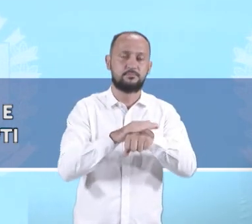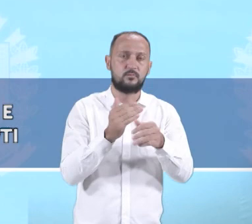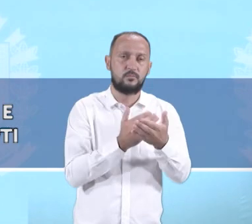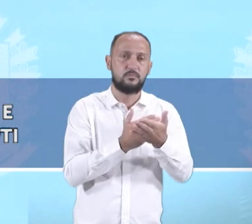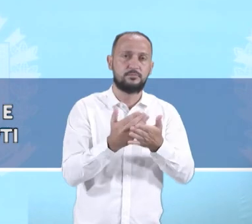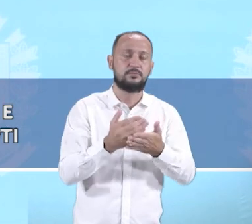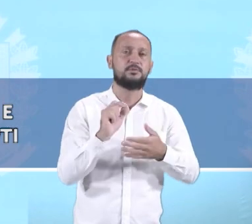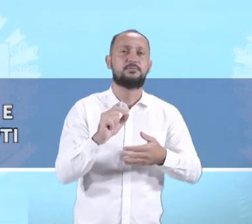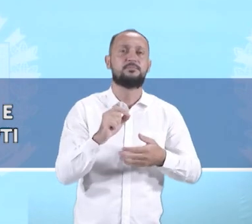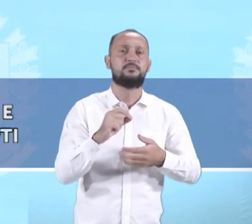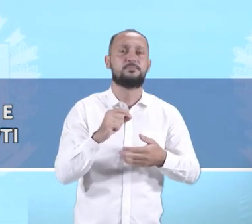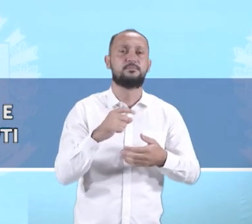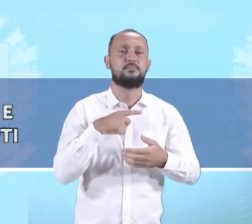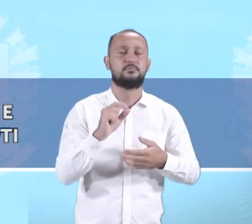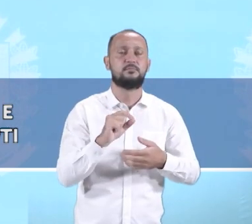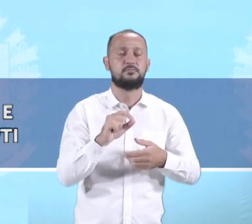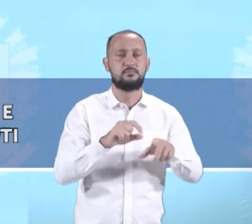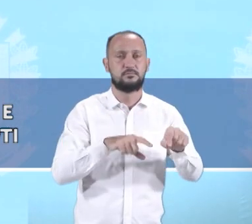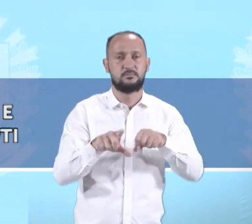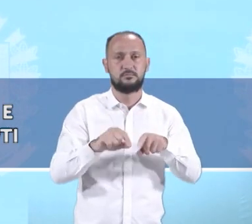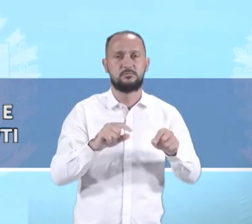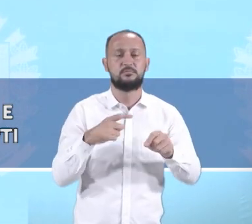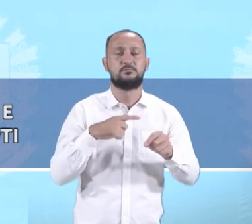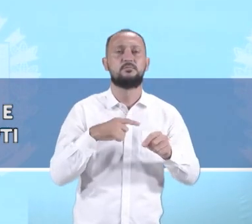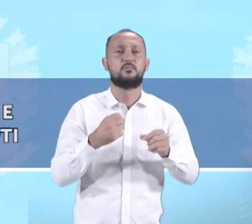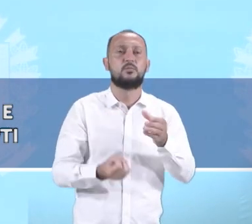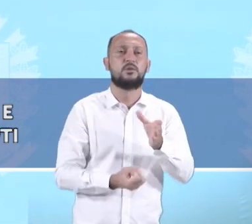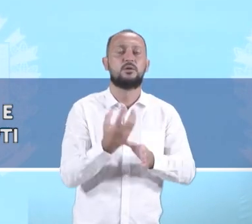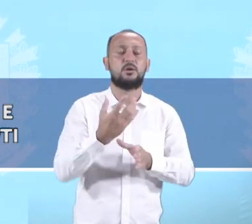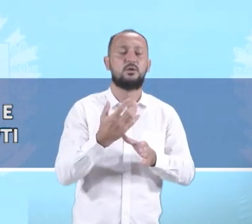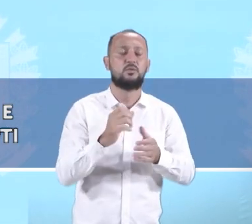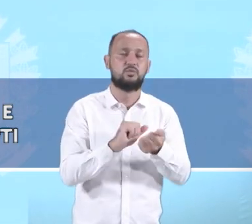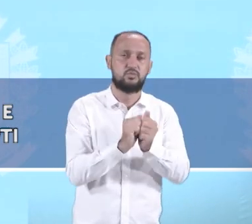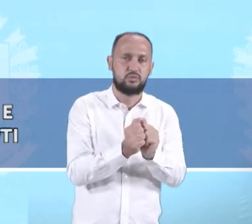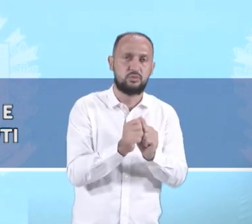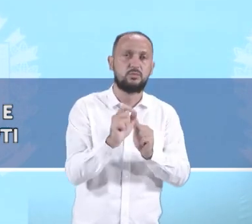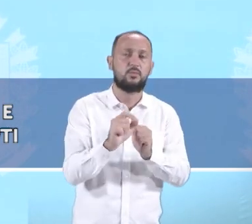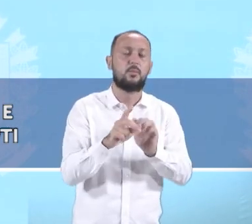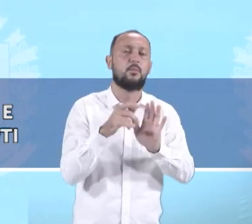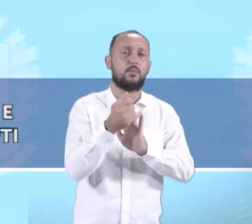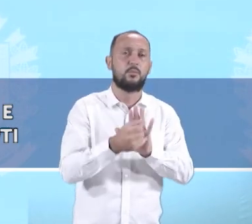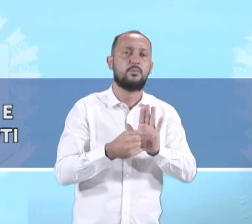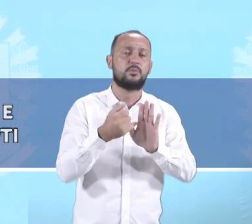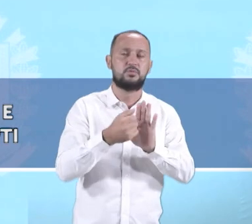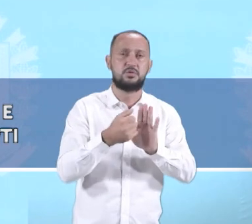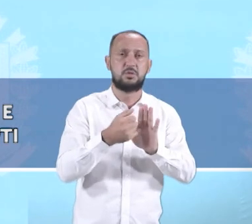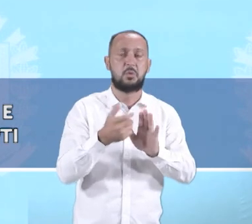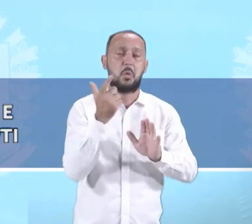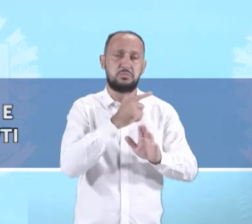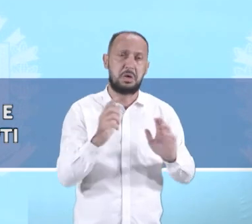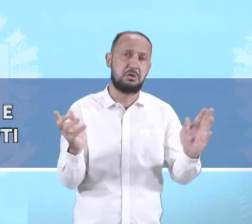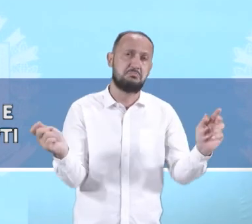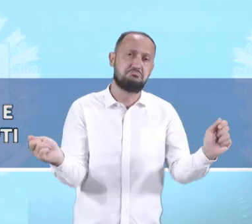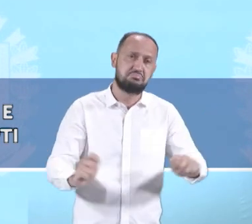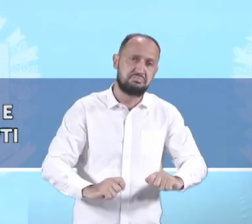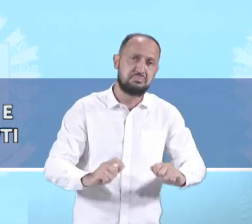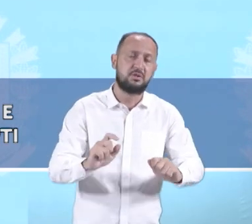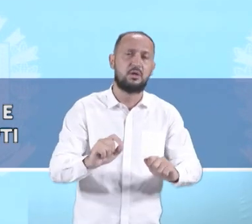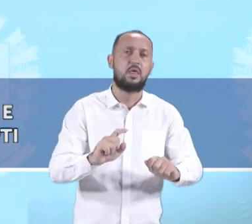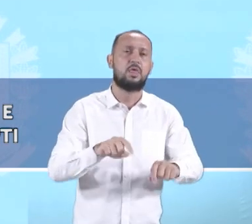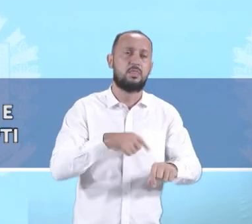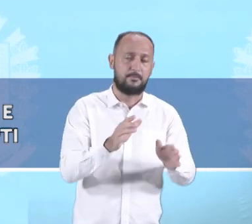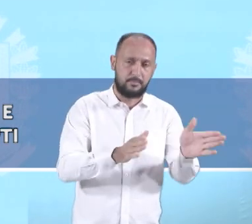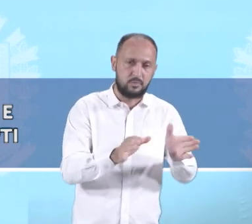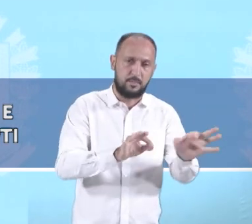essa conversa inicial, nós acabamos escolhendo a criação do jogo como um projeto viável.